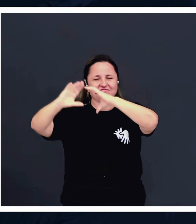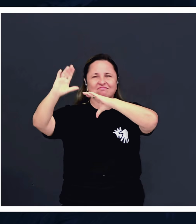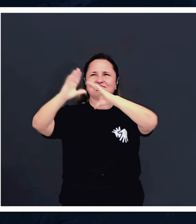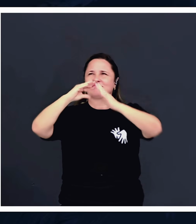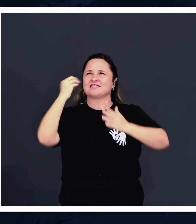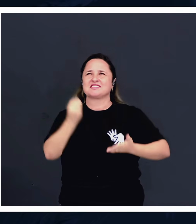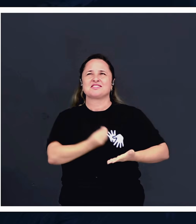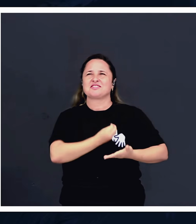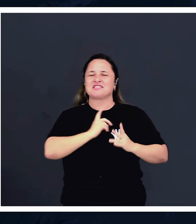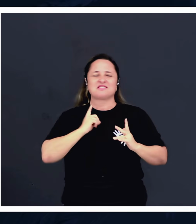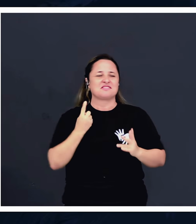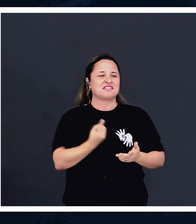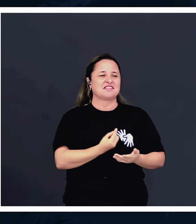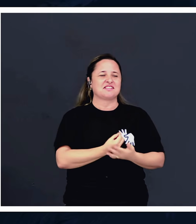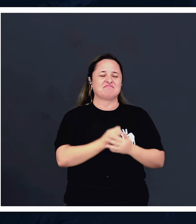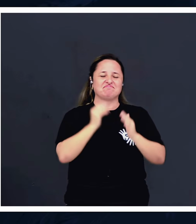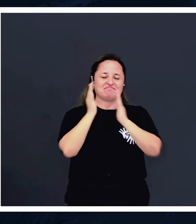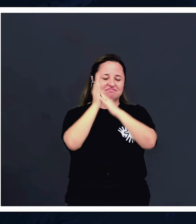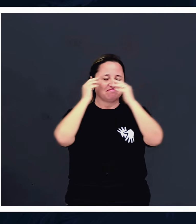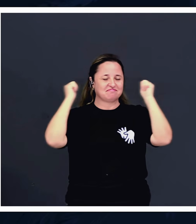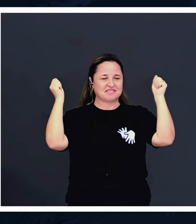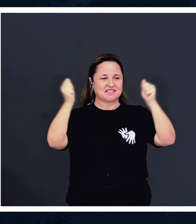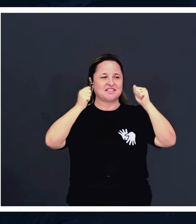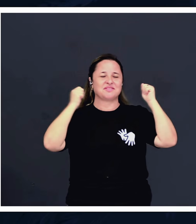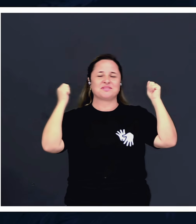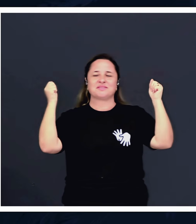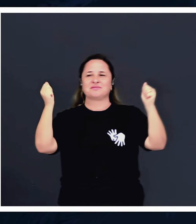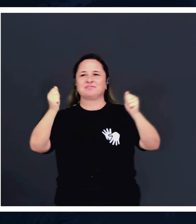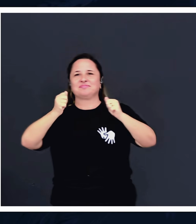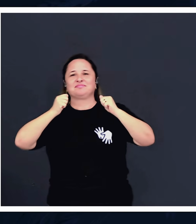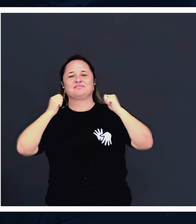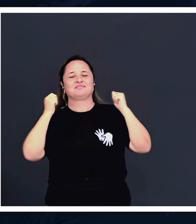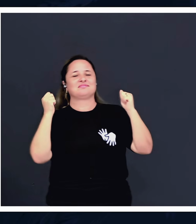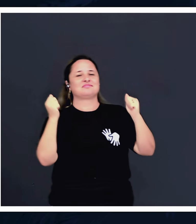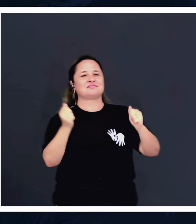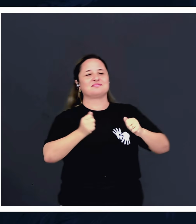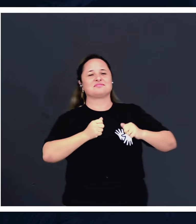nossa vida. Aleluia, aleluia.